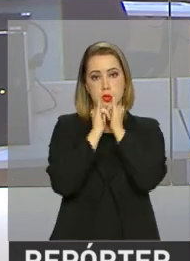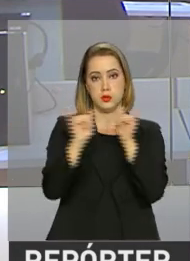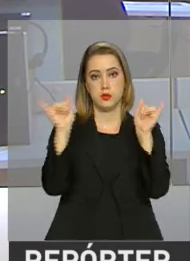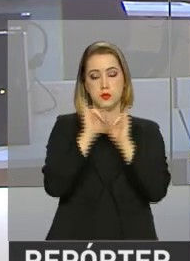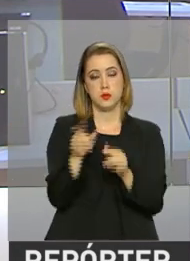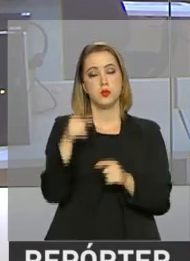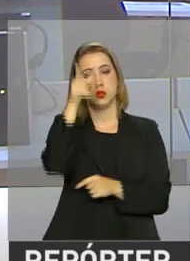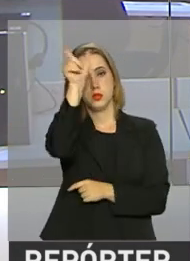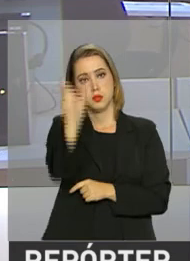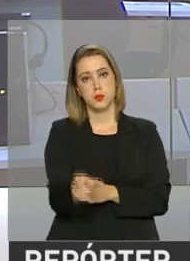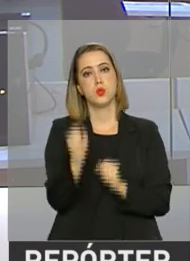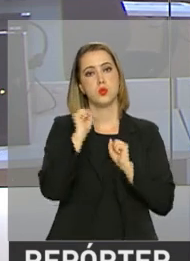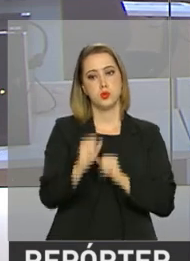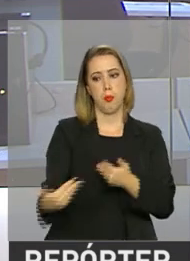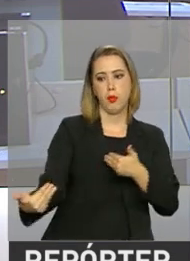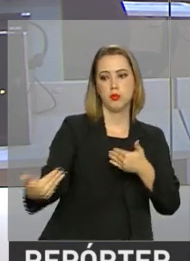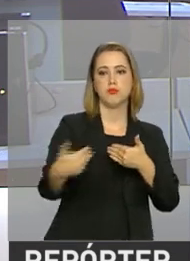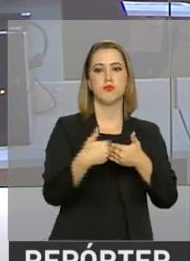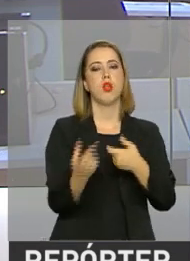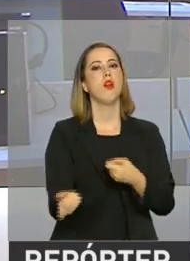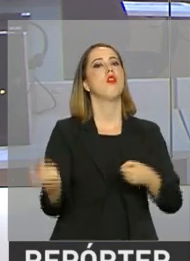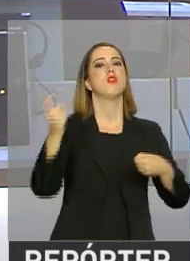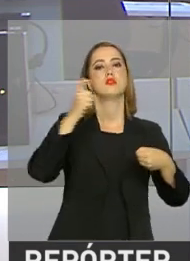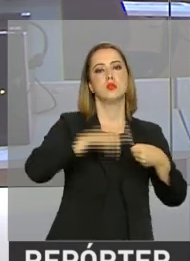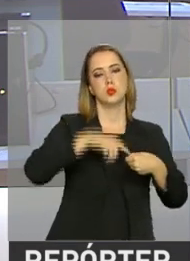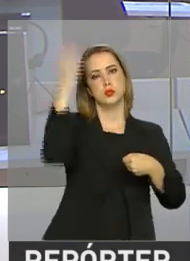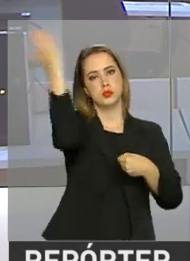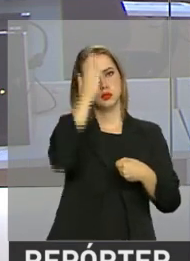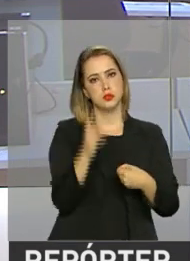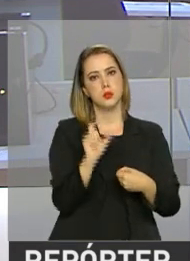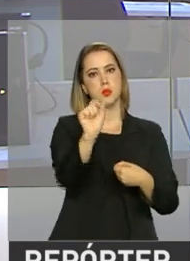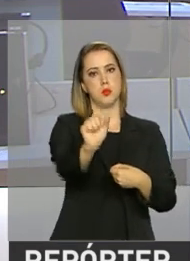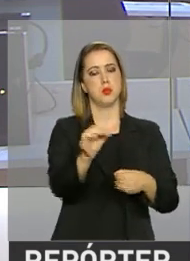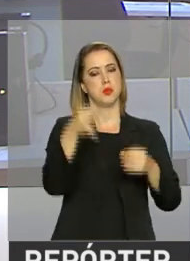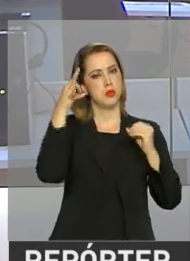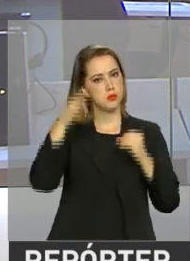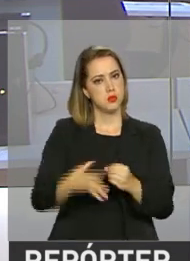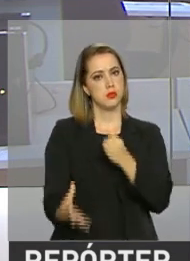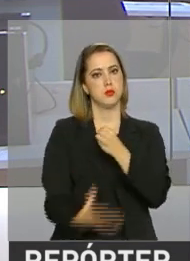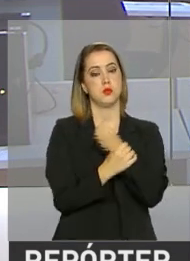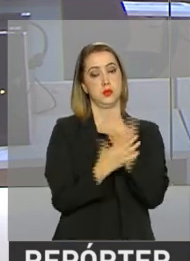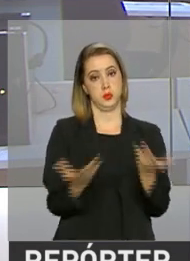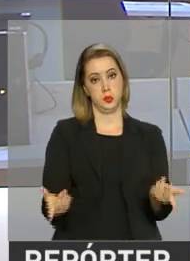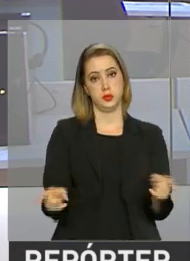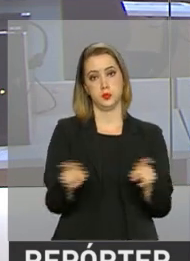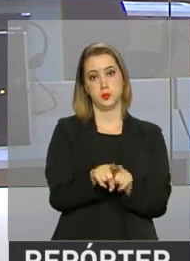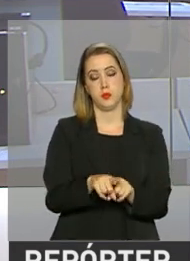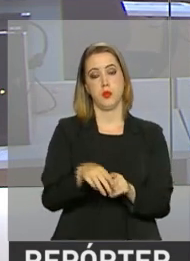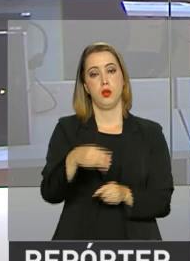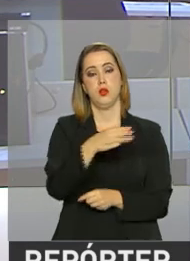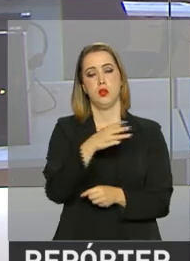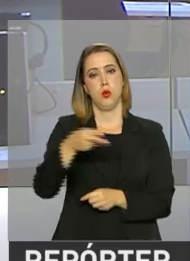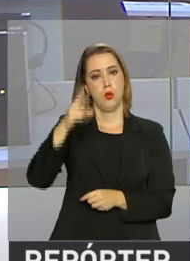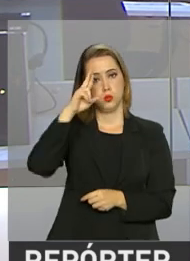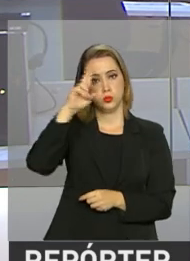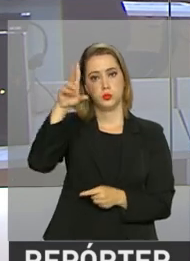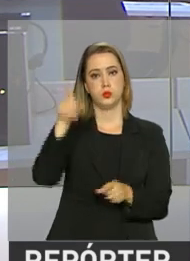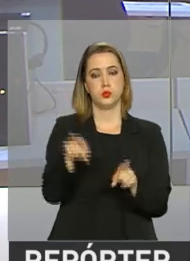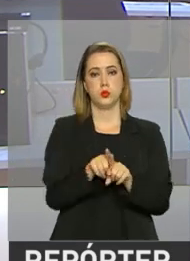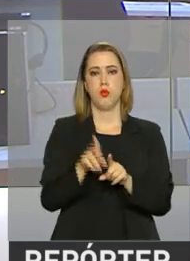estrangeiro podem voltar para casa em segurança o ministério das relações exteriores informou que as autoridades venezuelanas